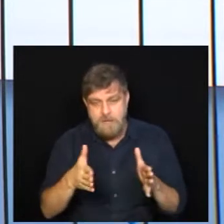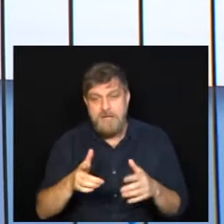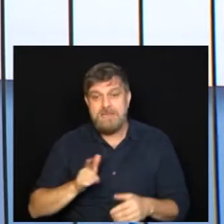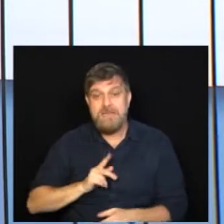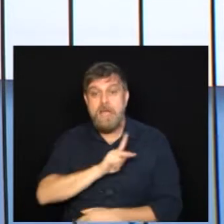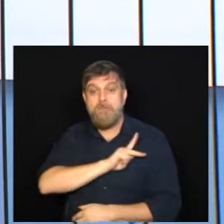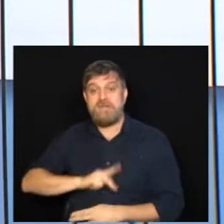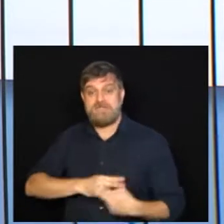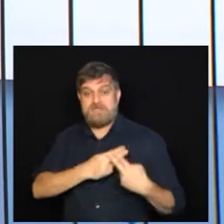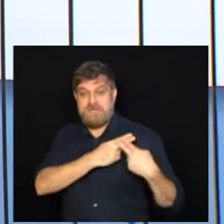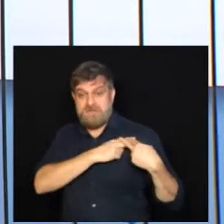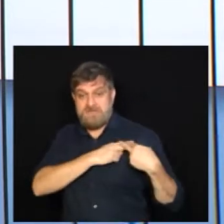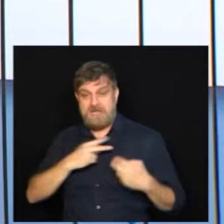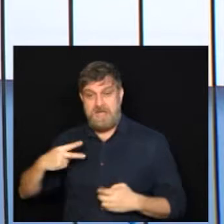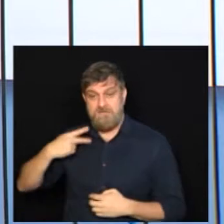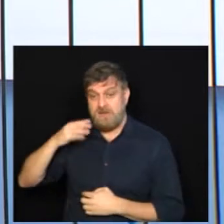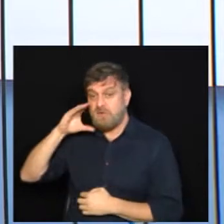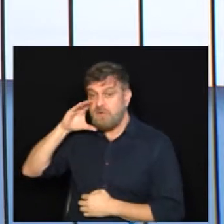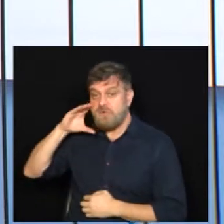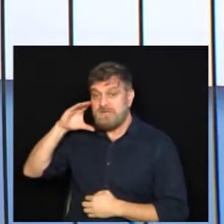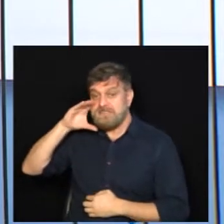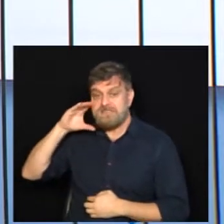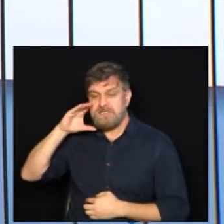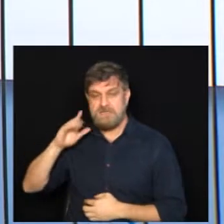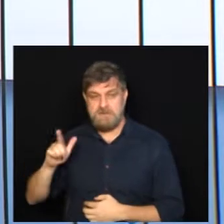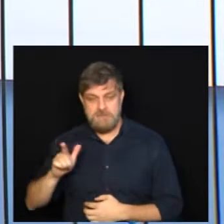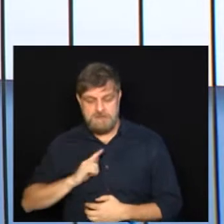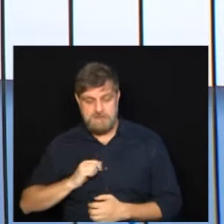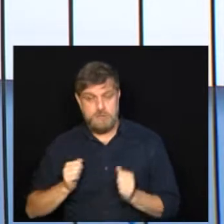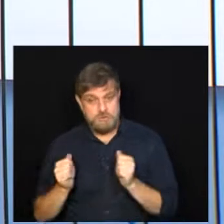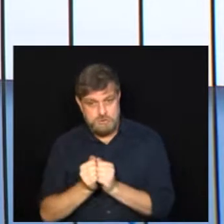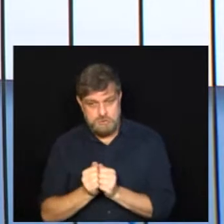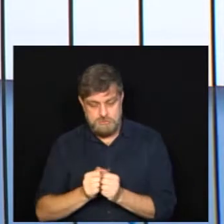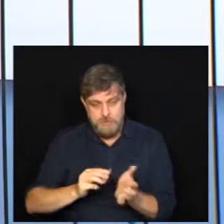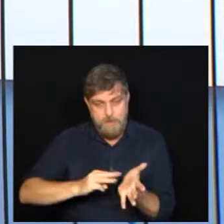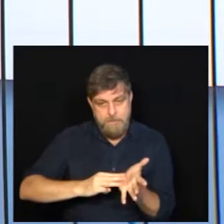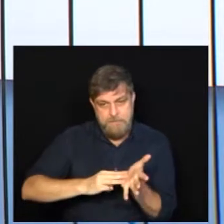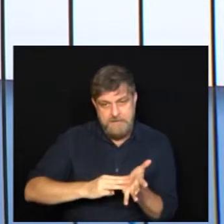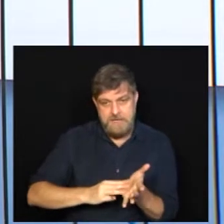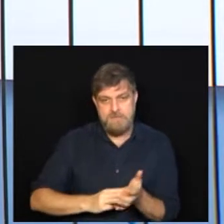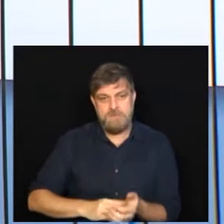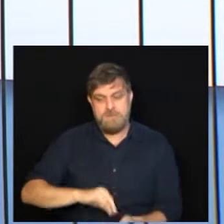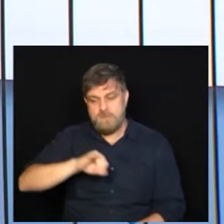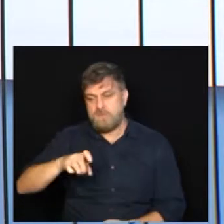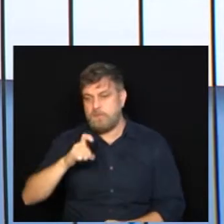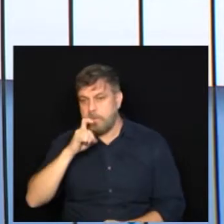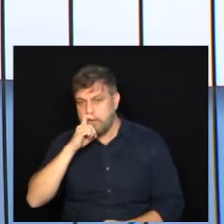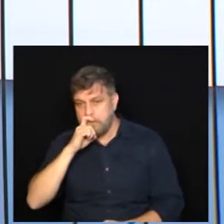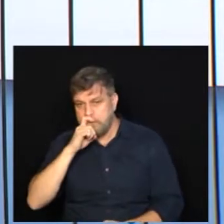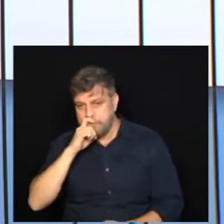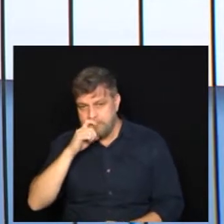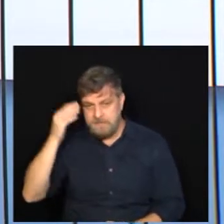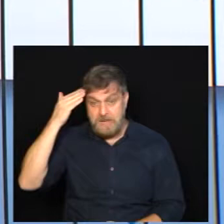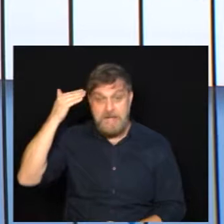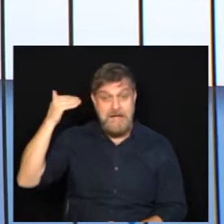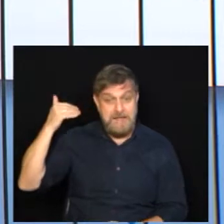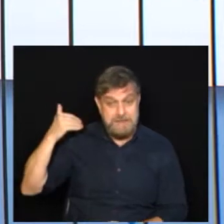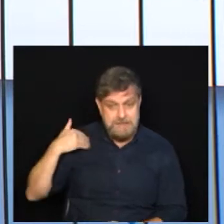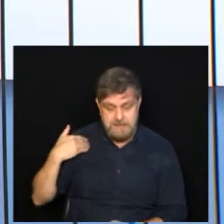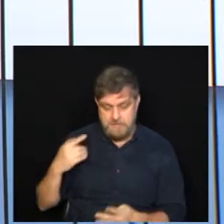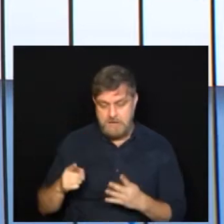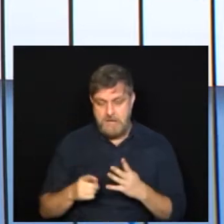como presidente o vereador Luiz Cirilo. Além dele, farão parte os vereadores Jorge Schneider, Débora Palermo